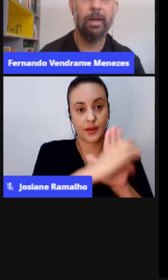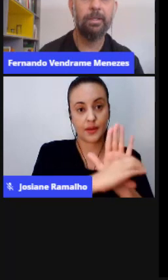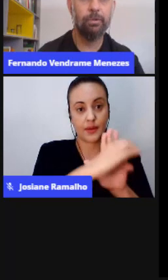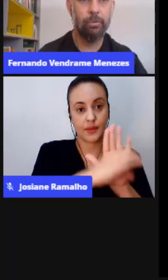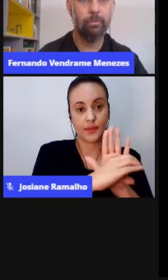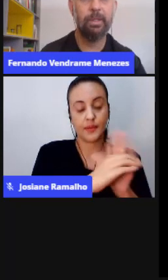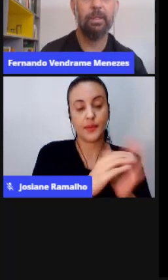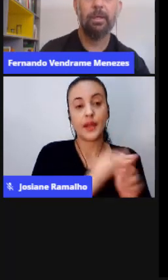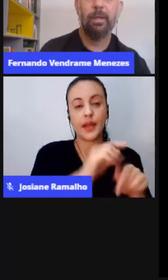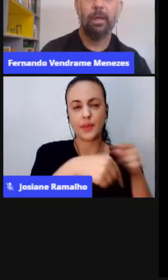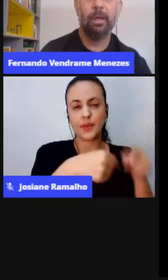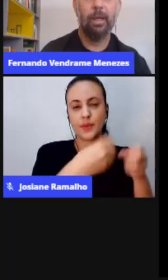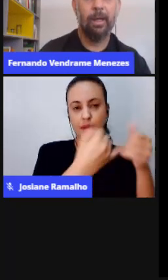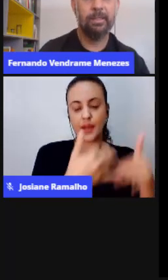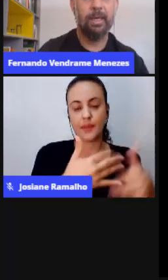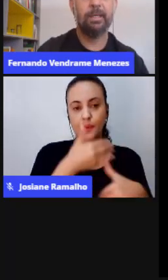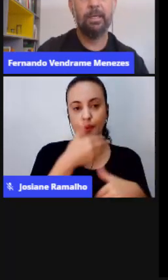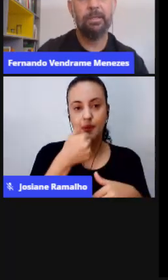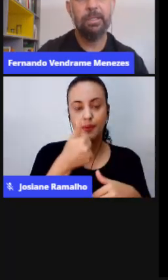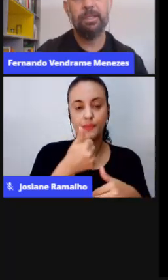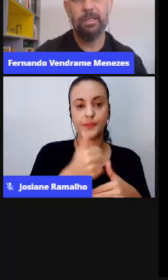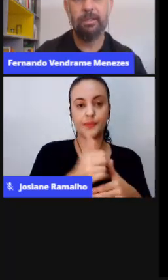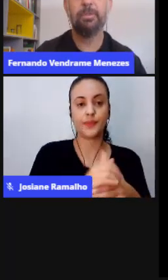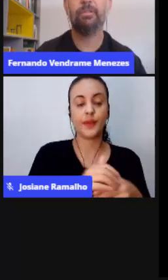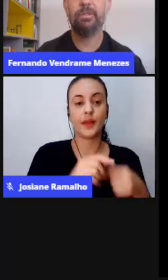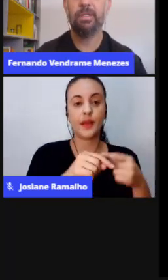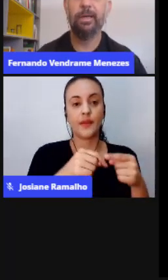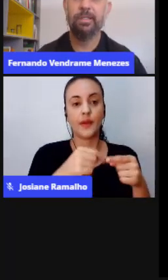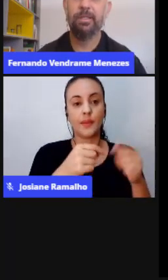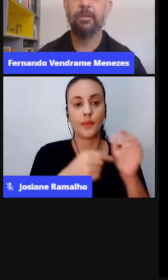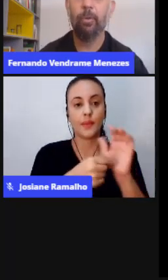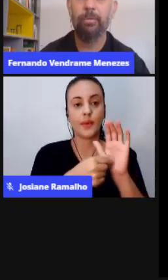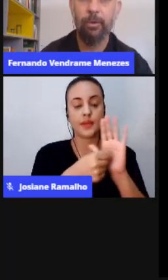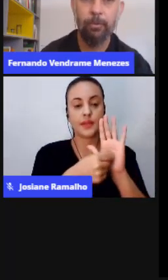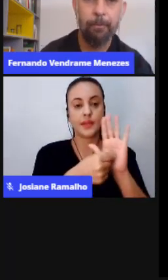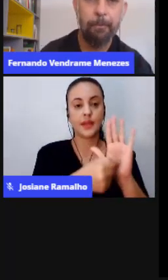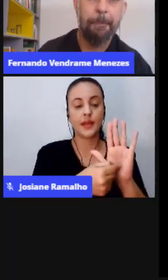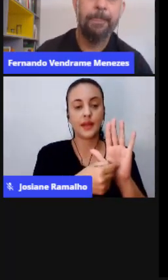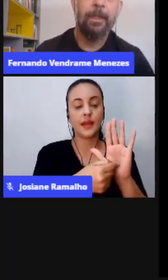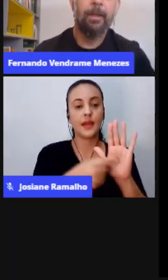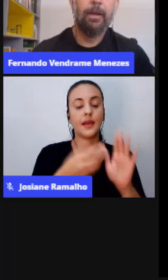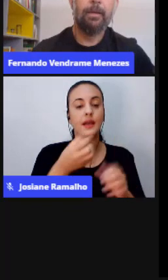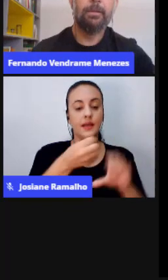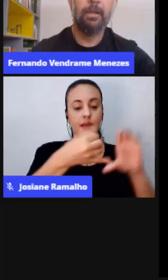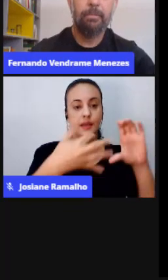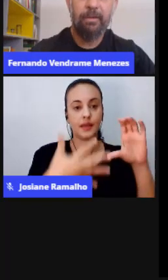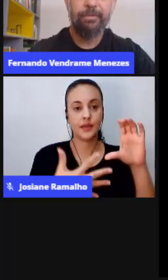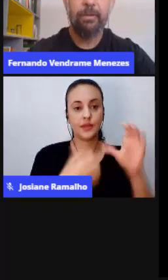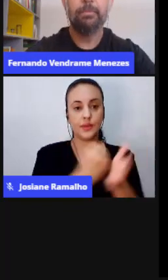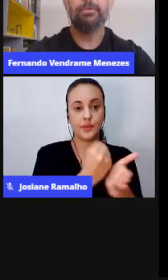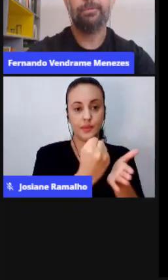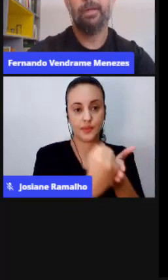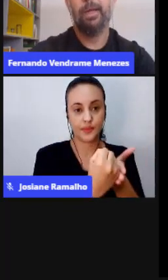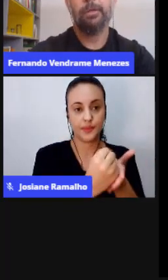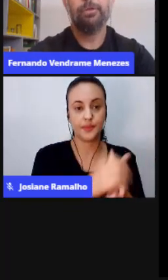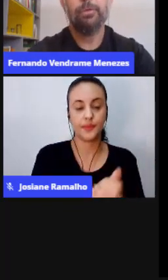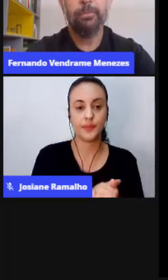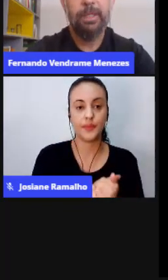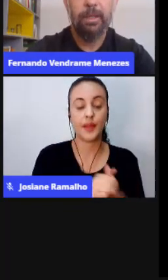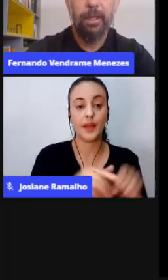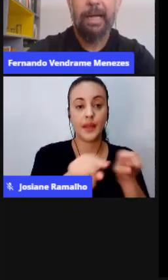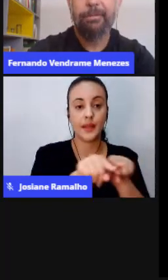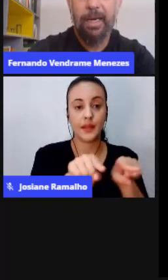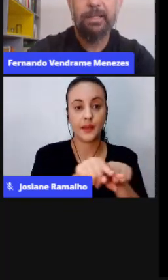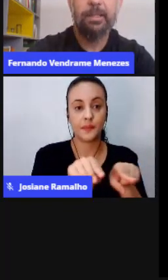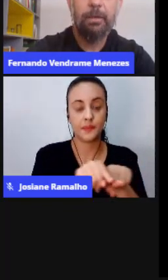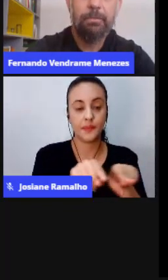pouco mais sobre as características e as especificidades desse documento. Também vamos falar